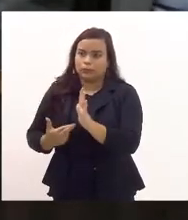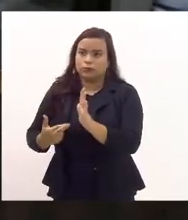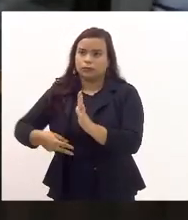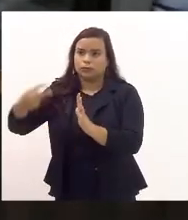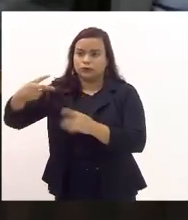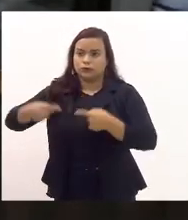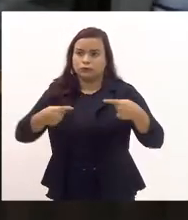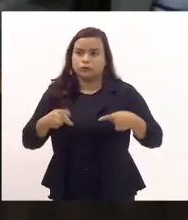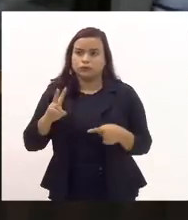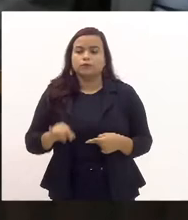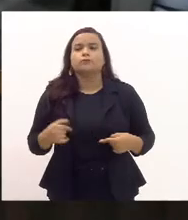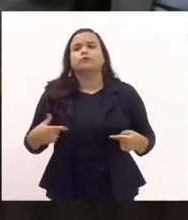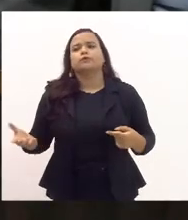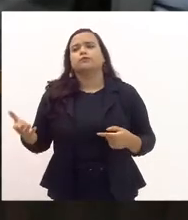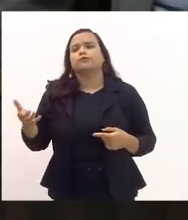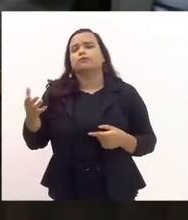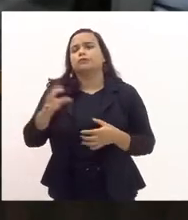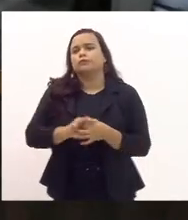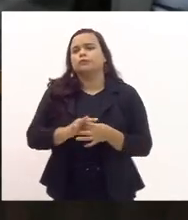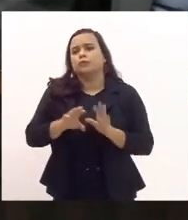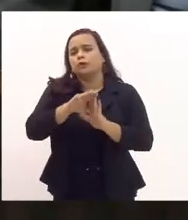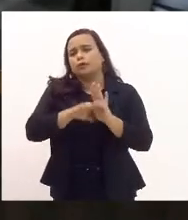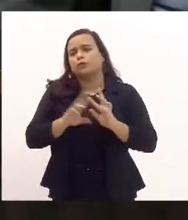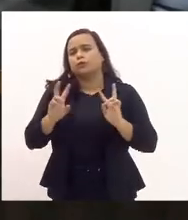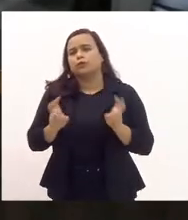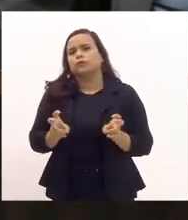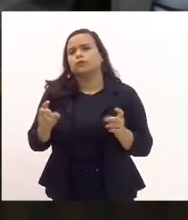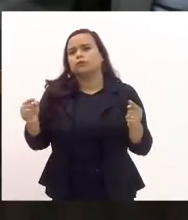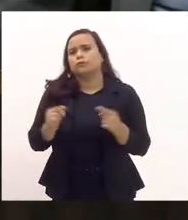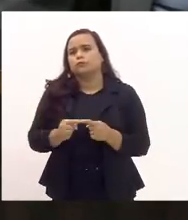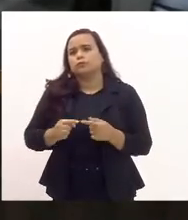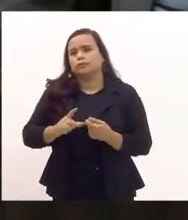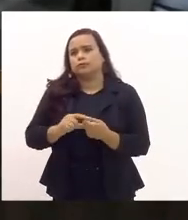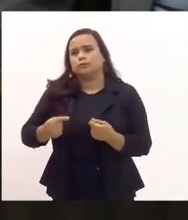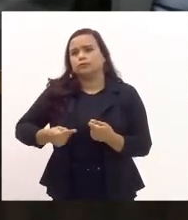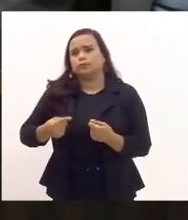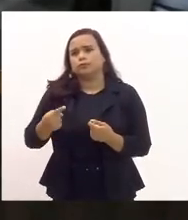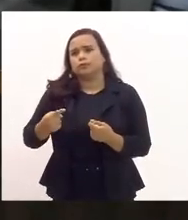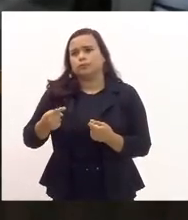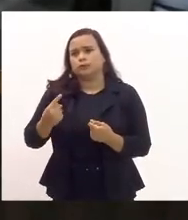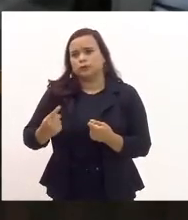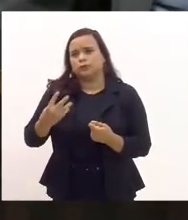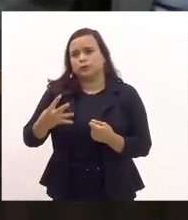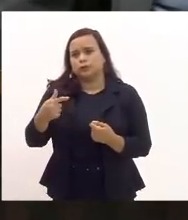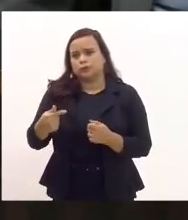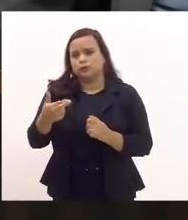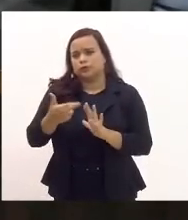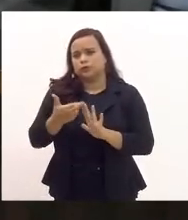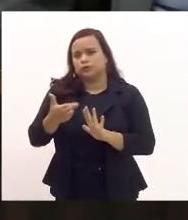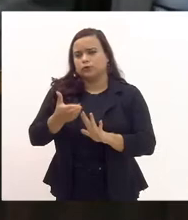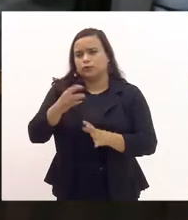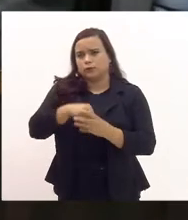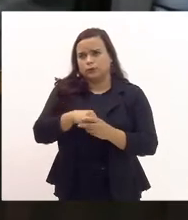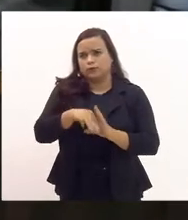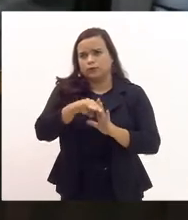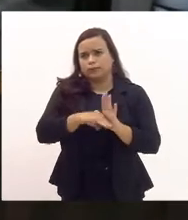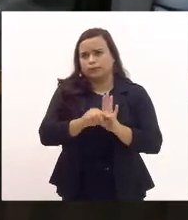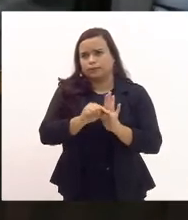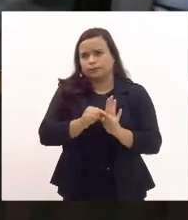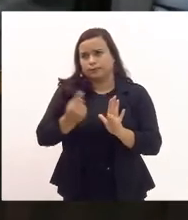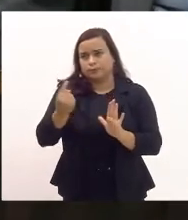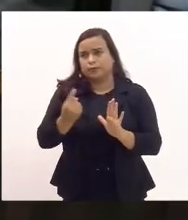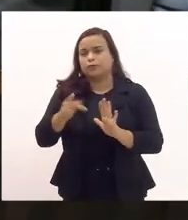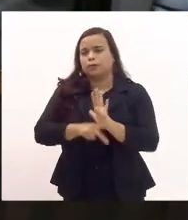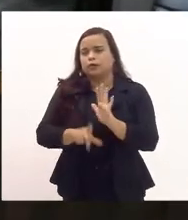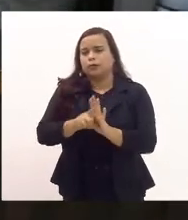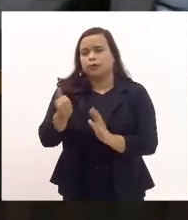incluído na ordem do dia de acordo parar por meio de 47 28 interno e implementação de na área em primeira discussão projeto de lei 1167